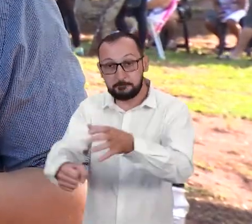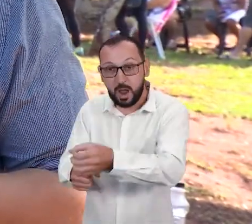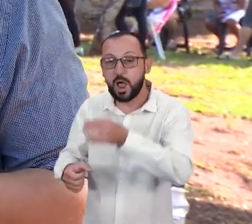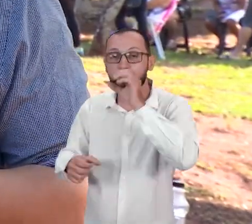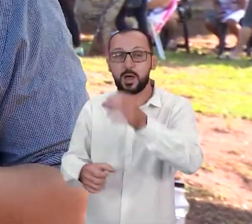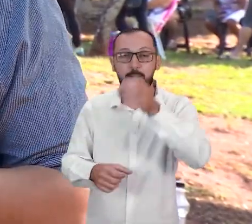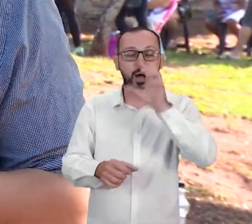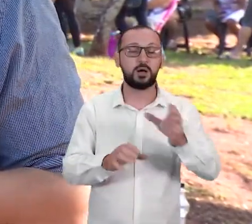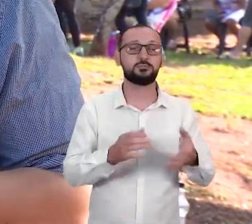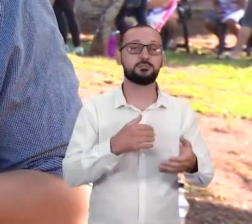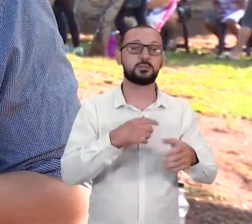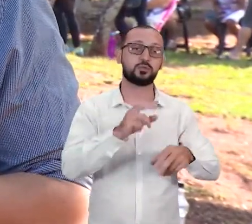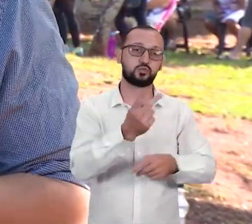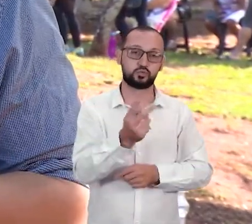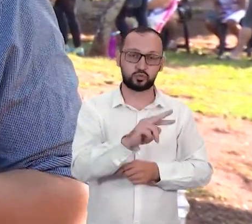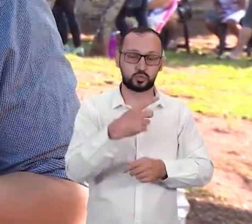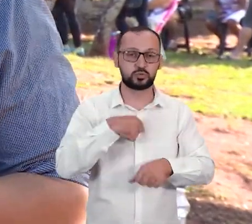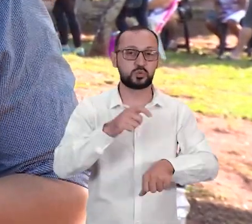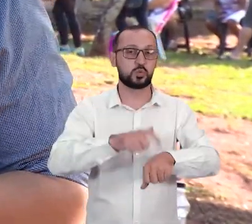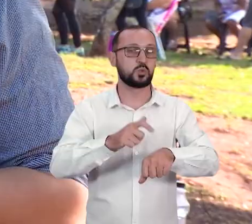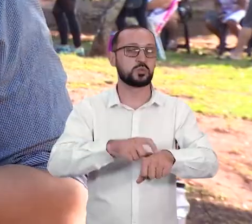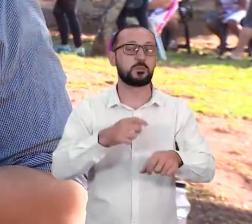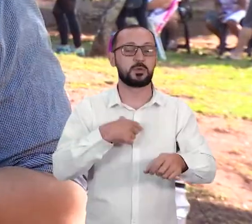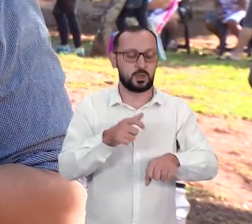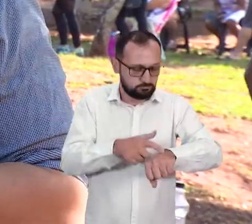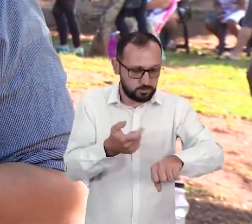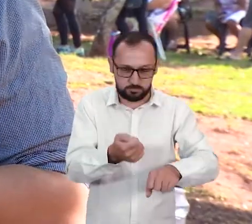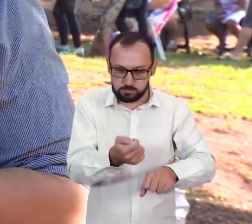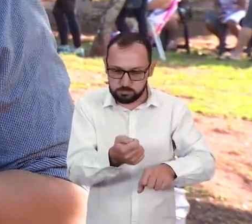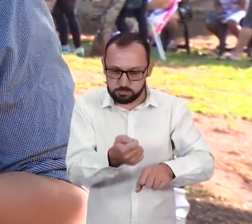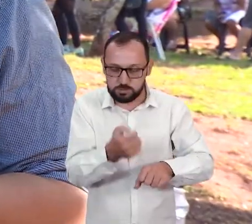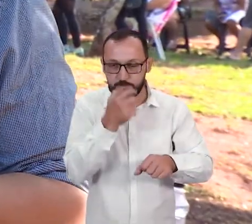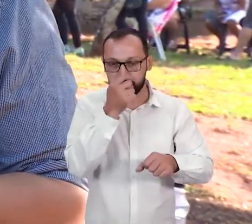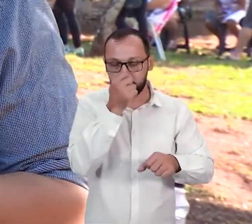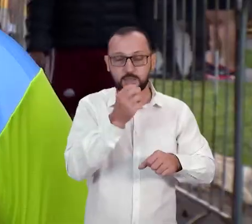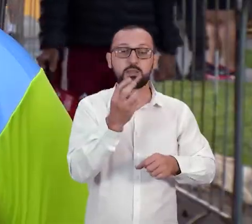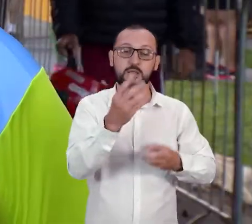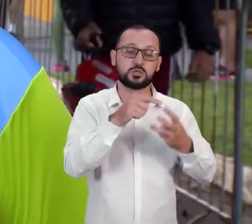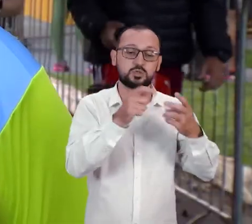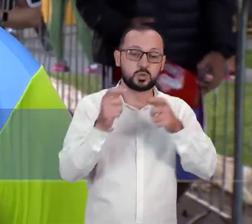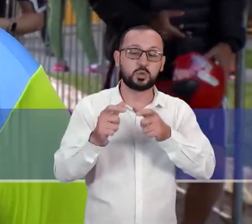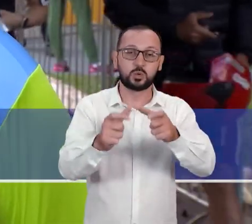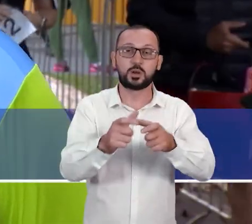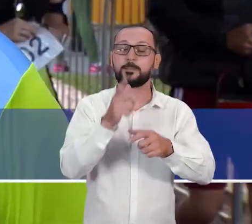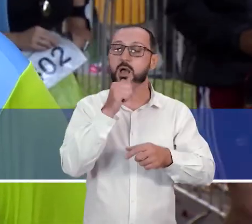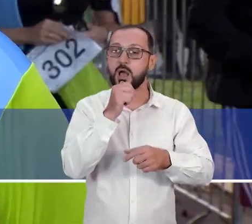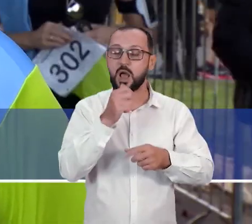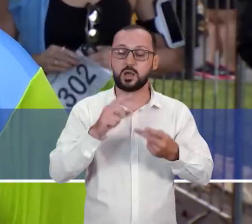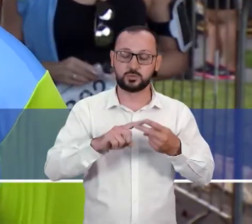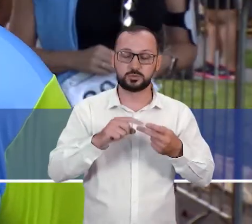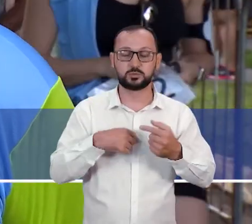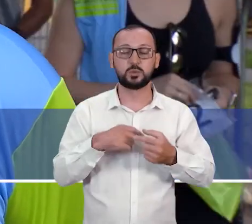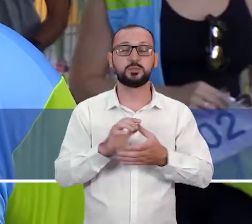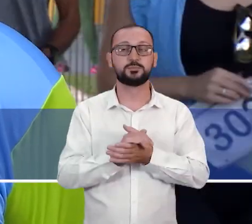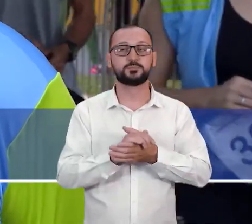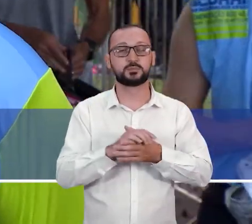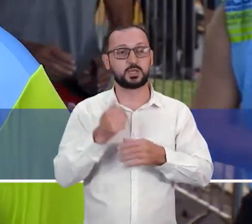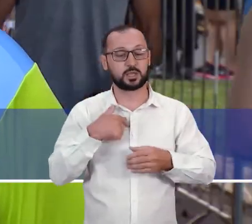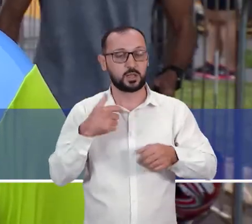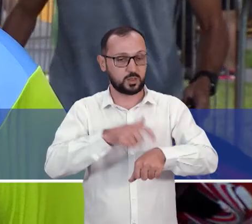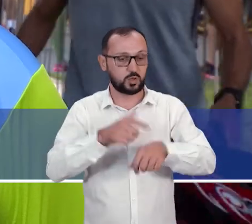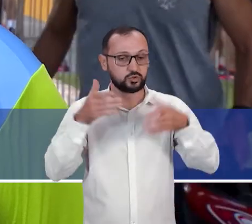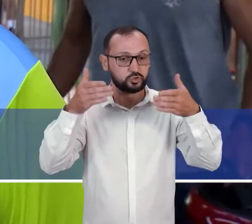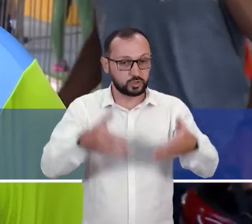água distribuídos e nas duas modalidades o tempo é totalmente cronometrado. Nós temos 3 pontos de hidratação, no quilômetro 2, no 4